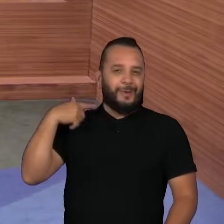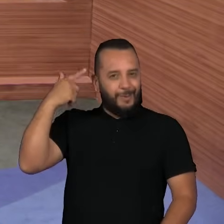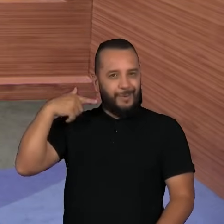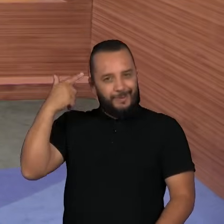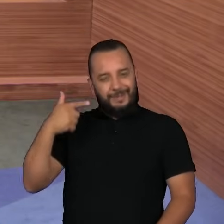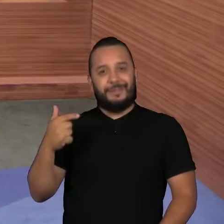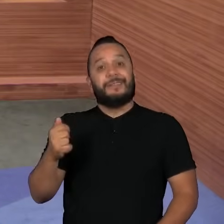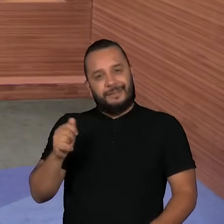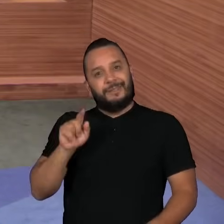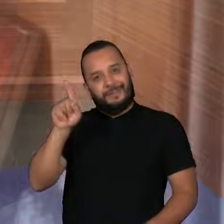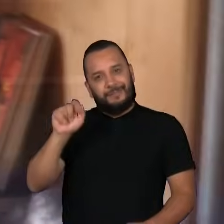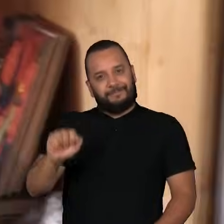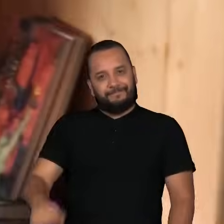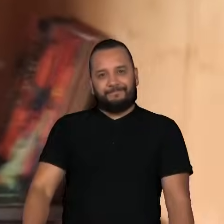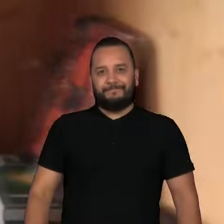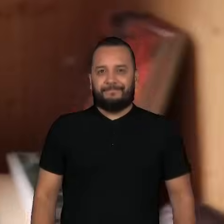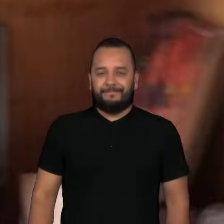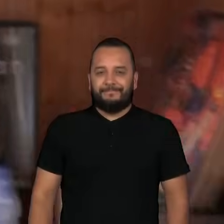Londres, Inglaterra.